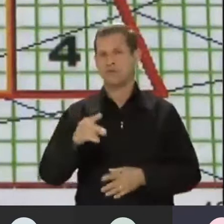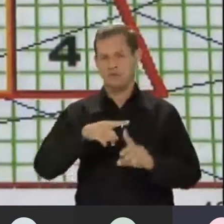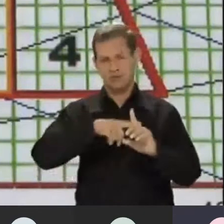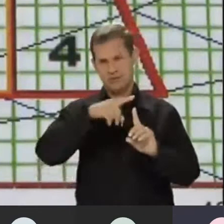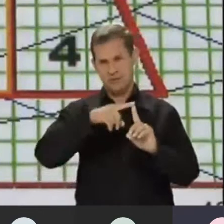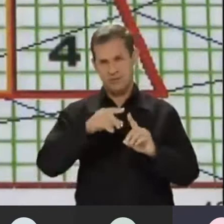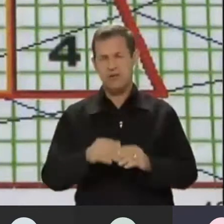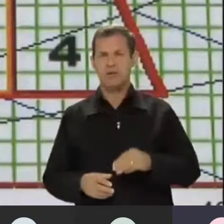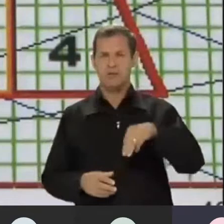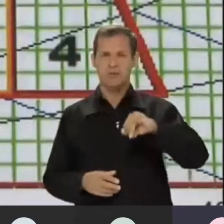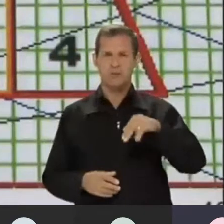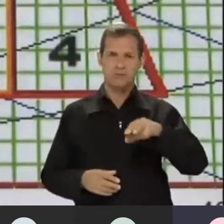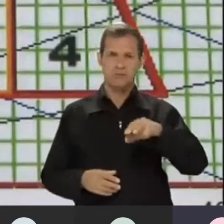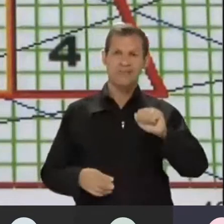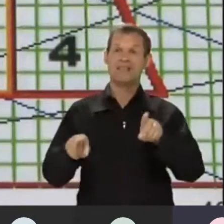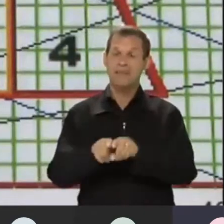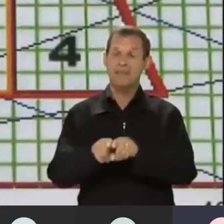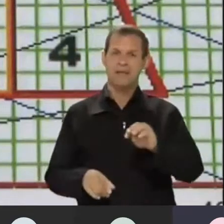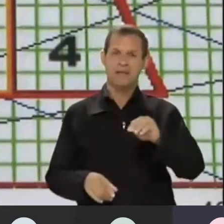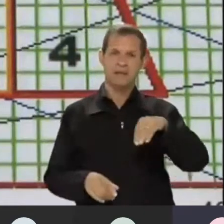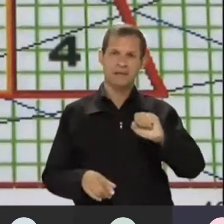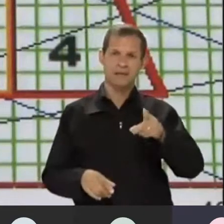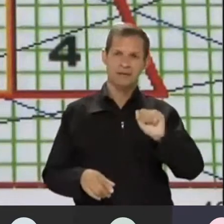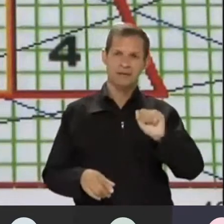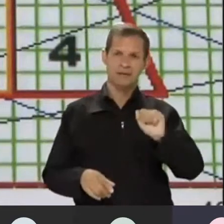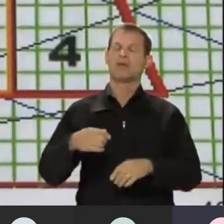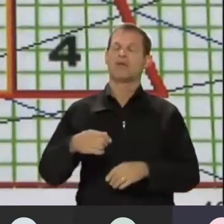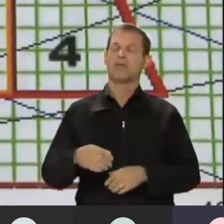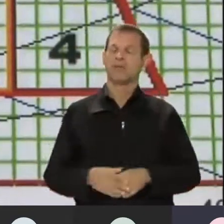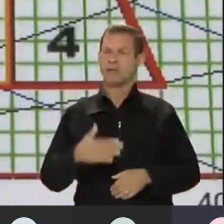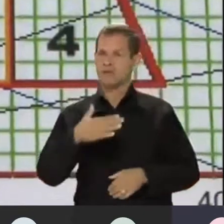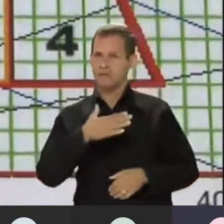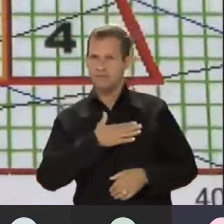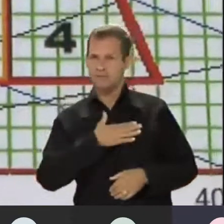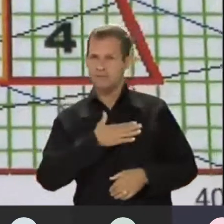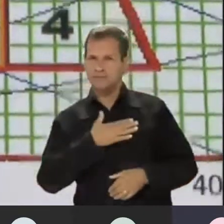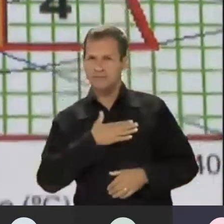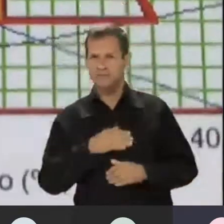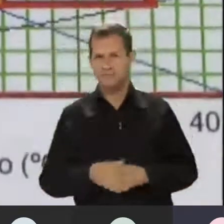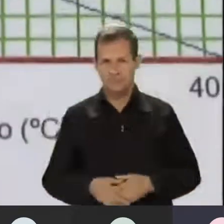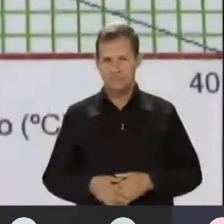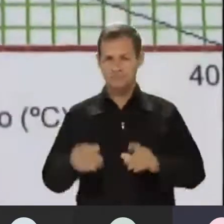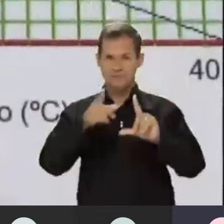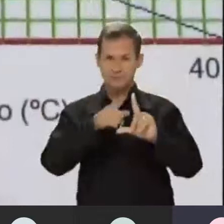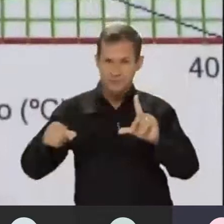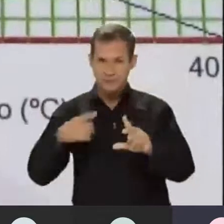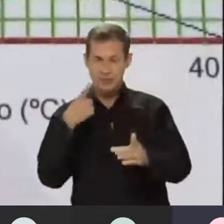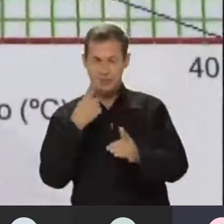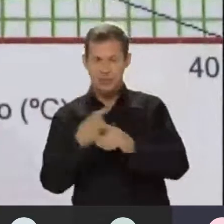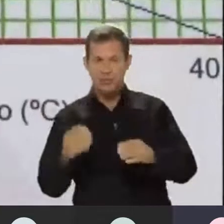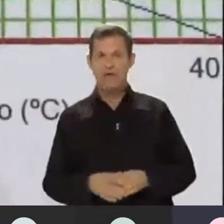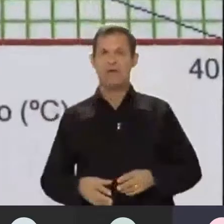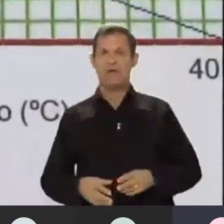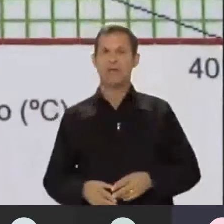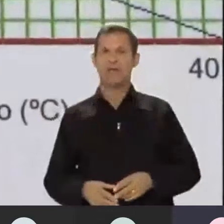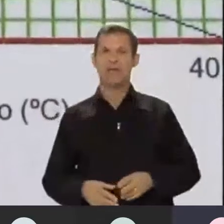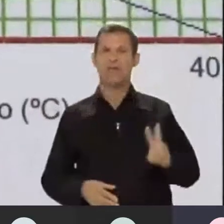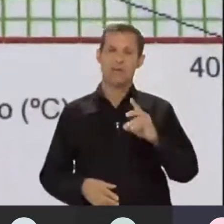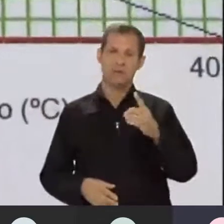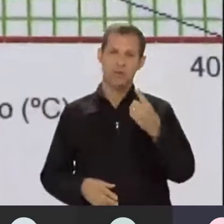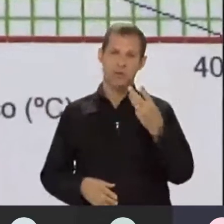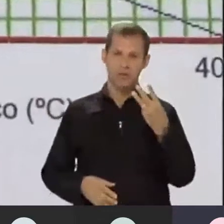de temperatura mínima e de temperatura máxima. Então, aqui embaixo, nesse meu gráfico, agora eu vou encontrar o valor